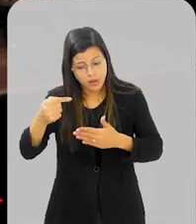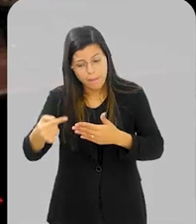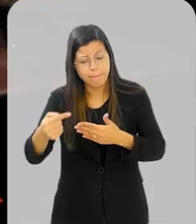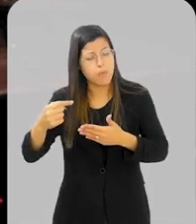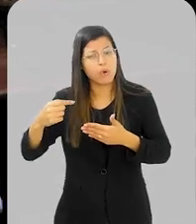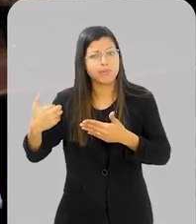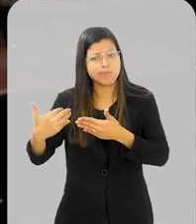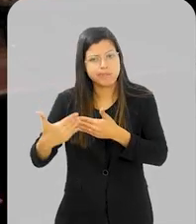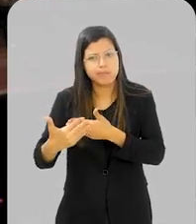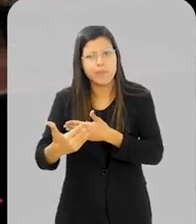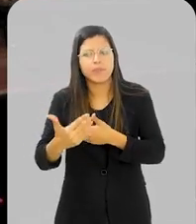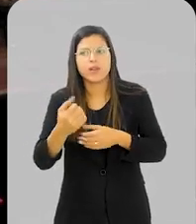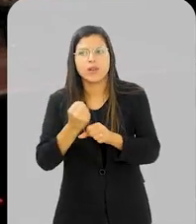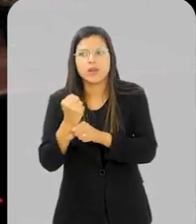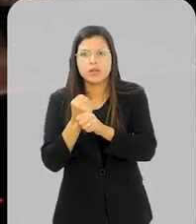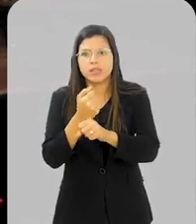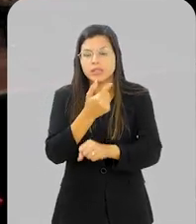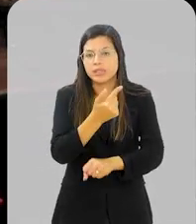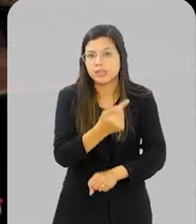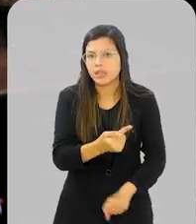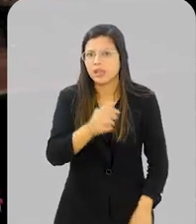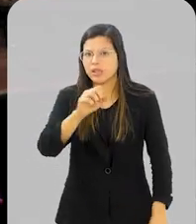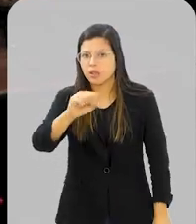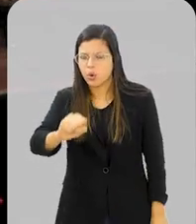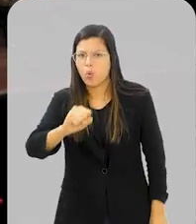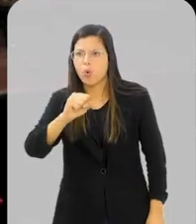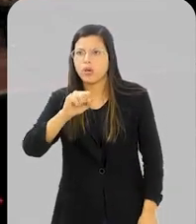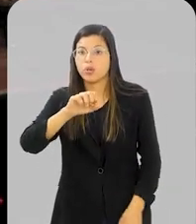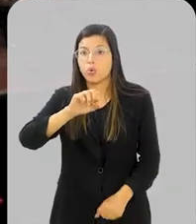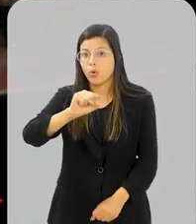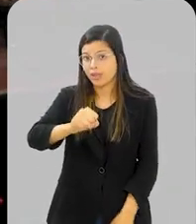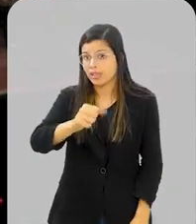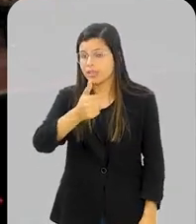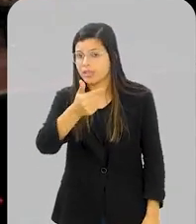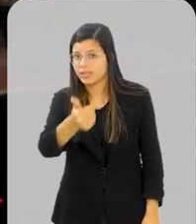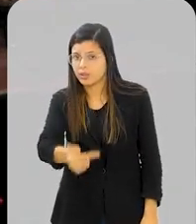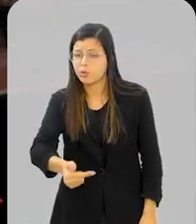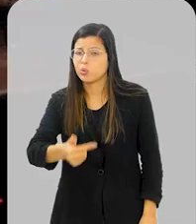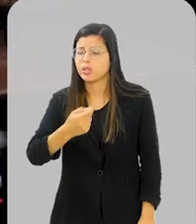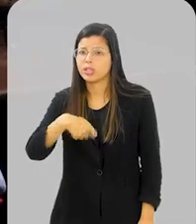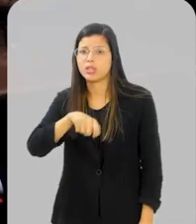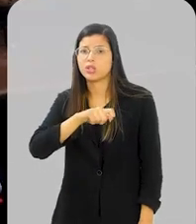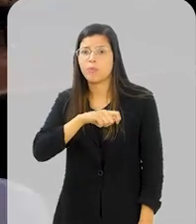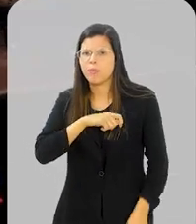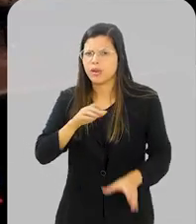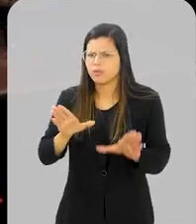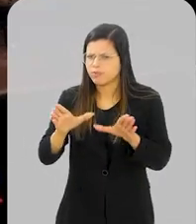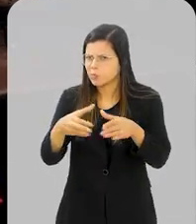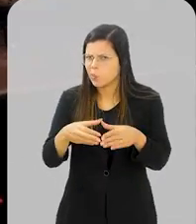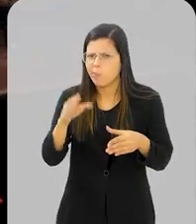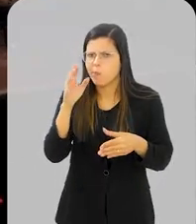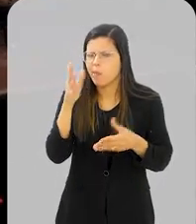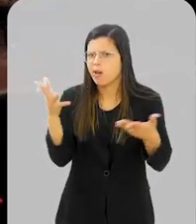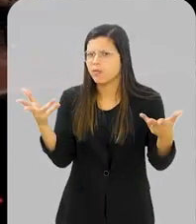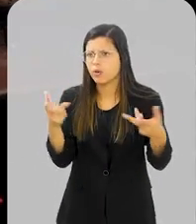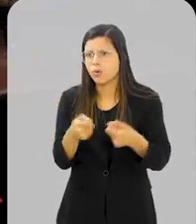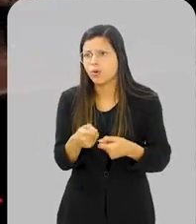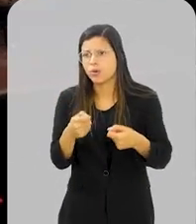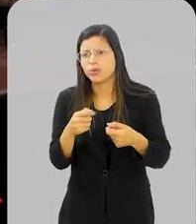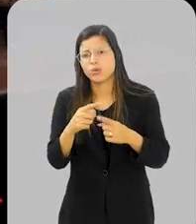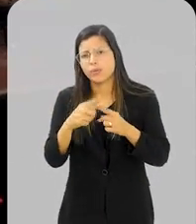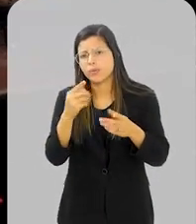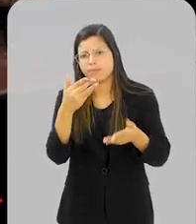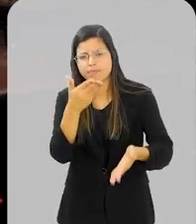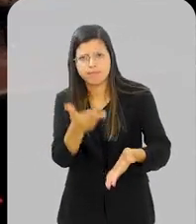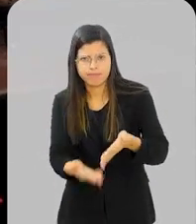longo, 74, tivemos 78 na Argentina, 82 na Espanha, que tivemos aquela seleção maravilhosa, mas perdeu, né?